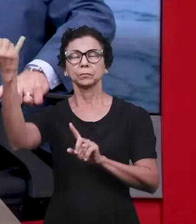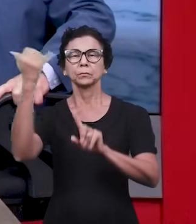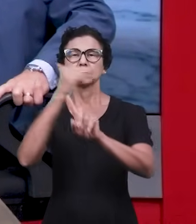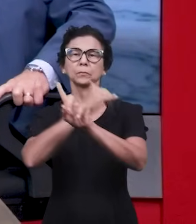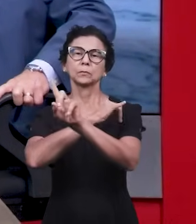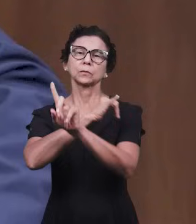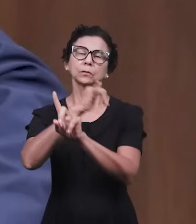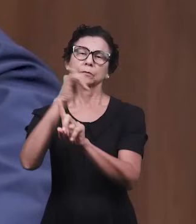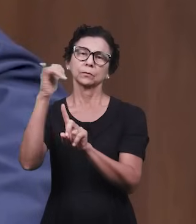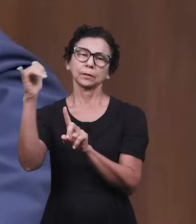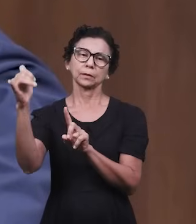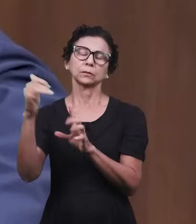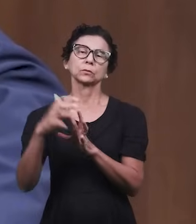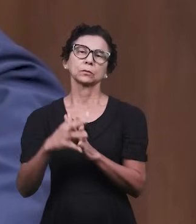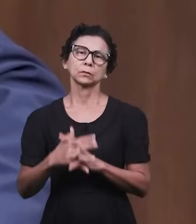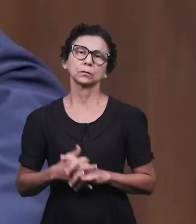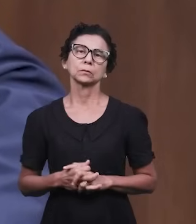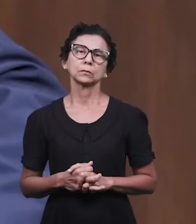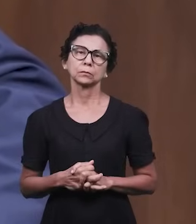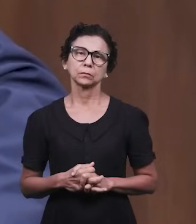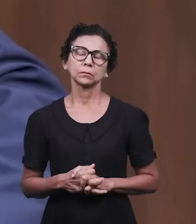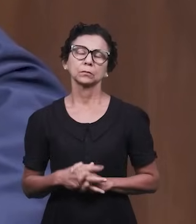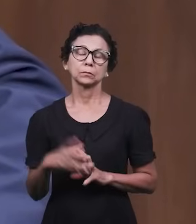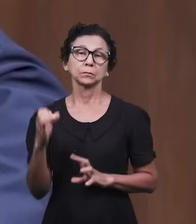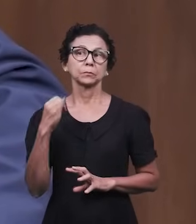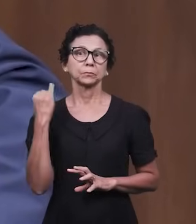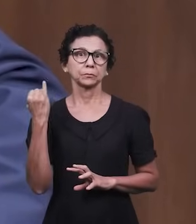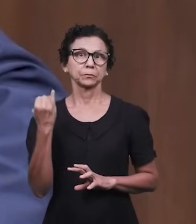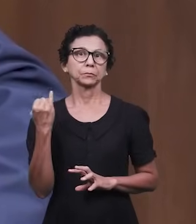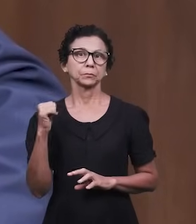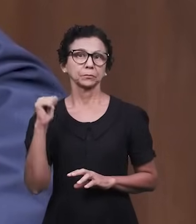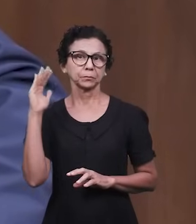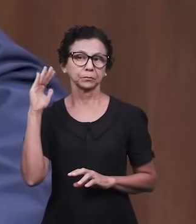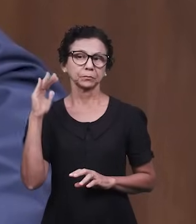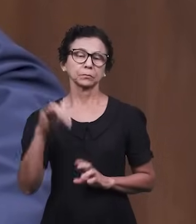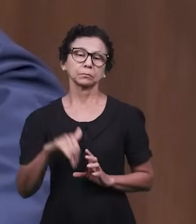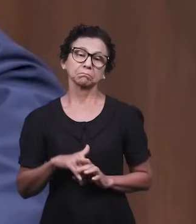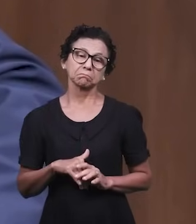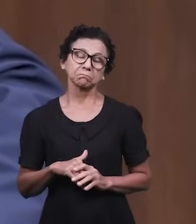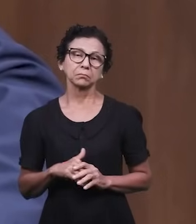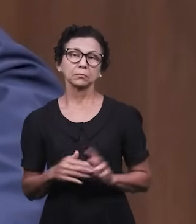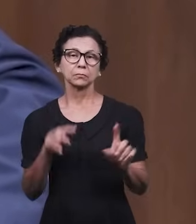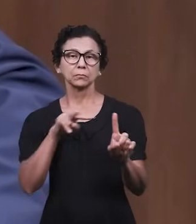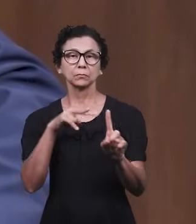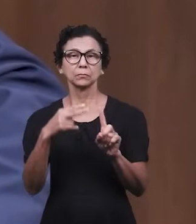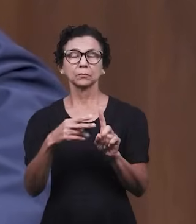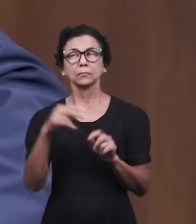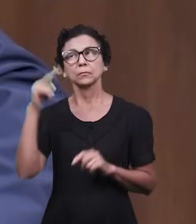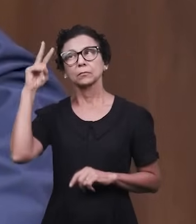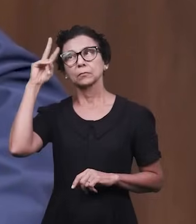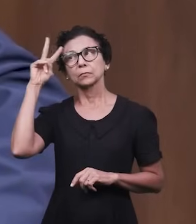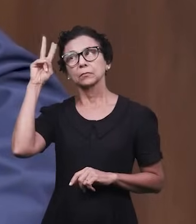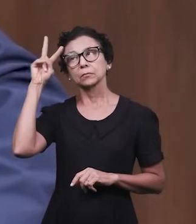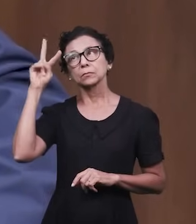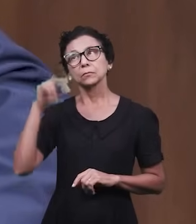a linha profética que é a mais importante para nós. Agora, do ponto de vista histórico,